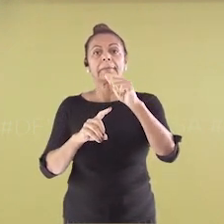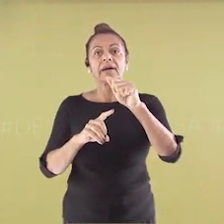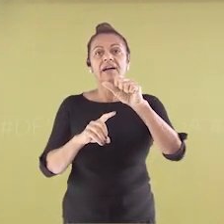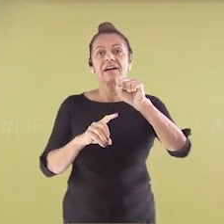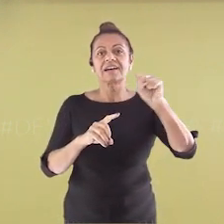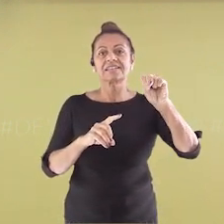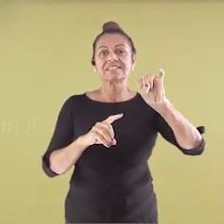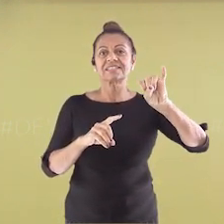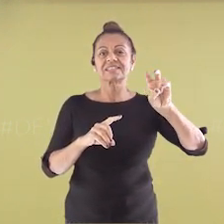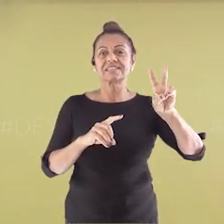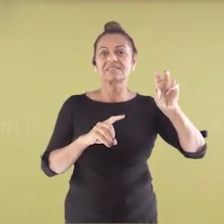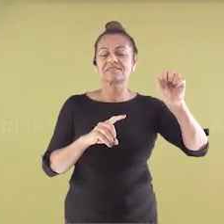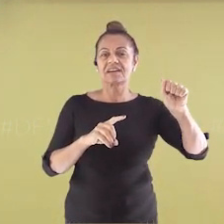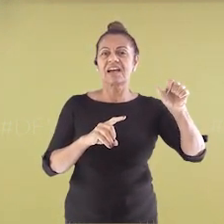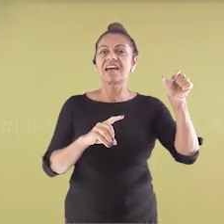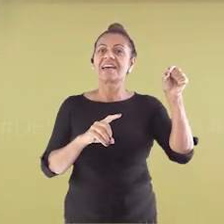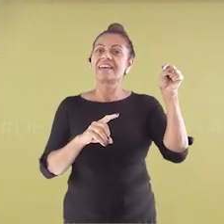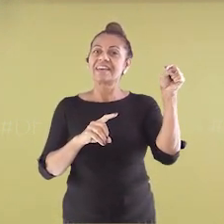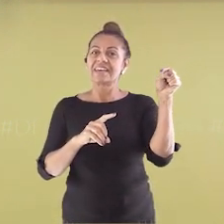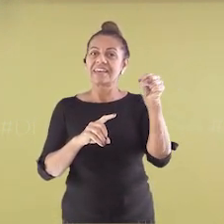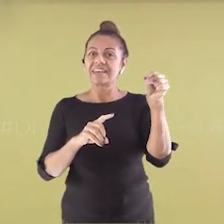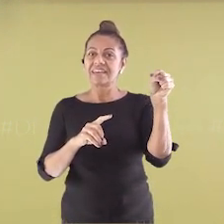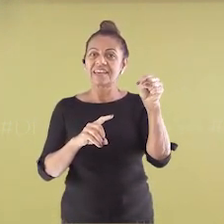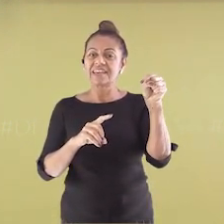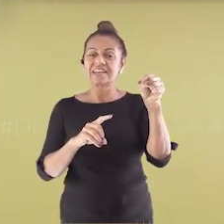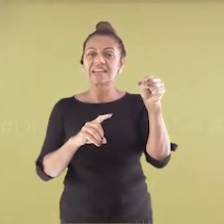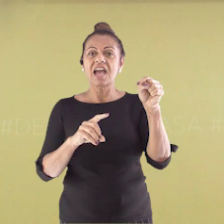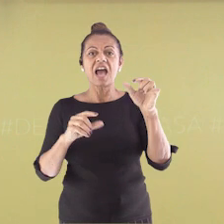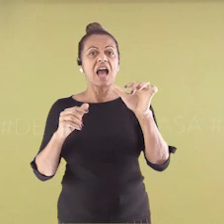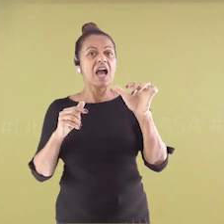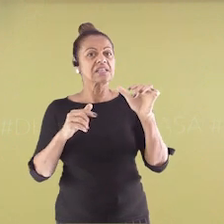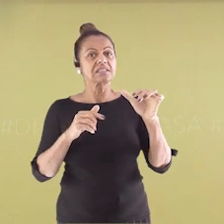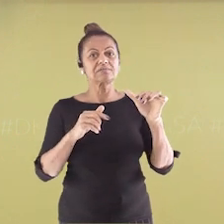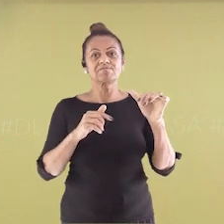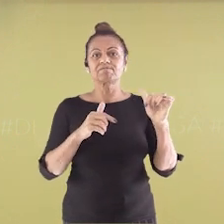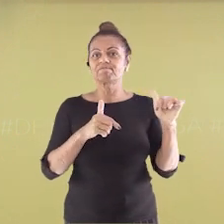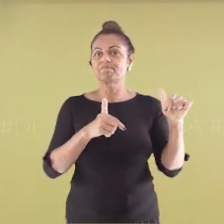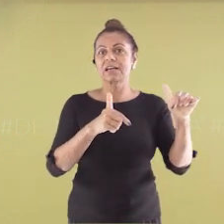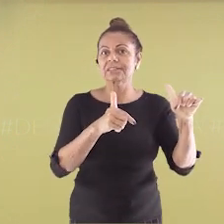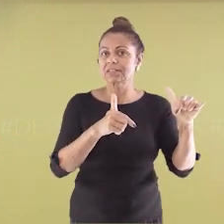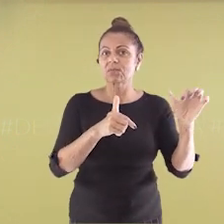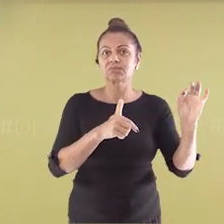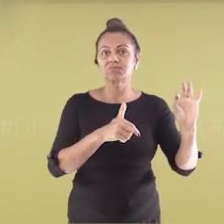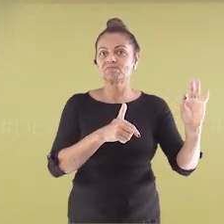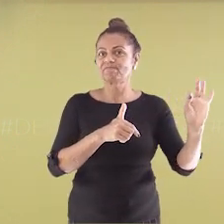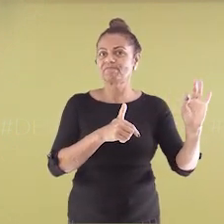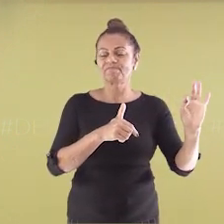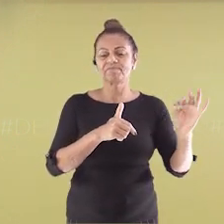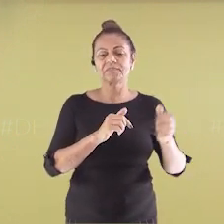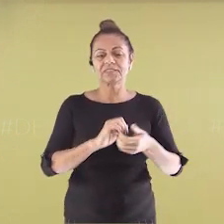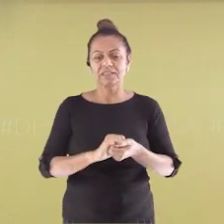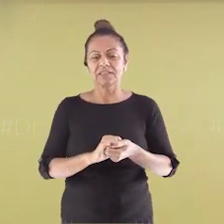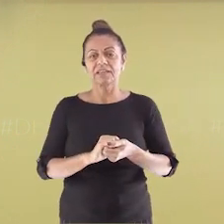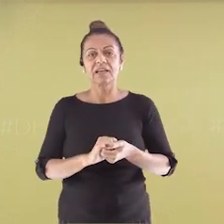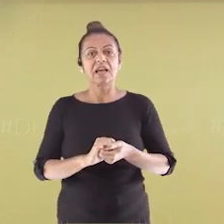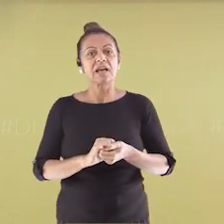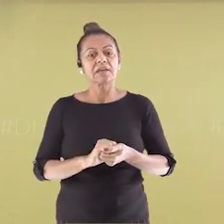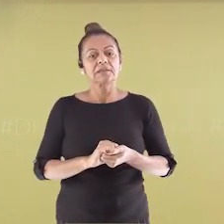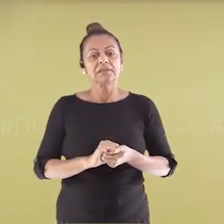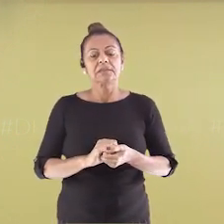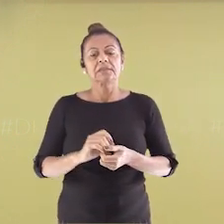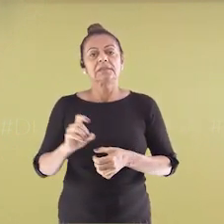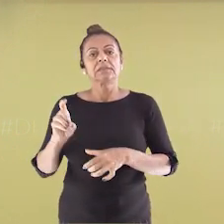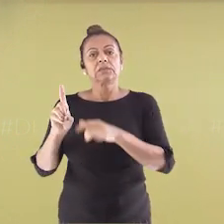de paciente. Ele é quem sofre a ação. Vejam nesse exemplo aqui, ó. A bola foi chutada por